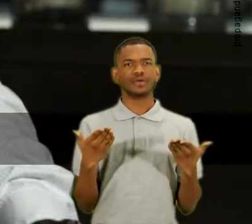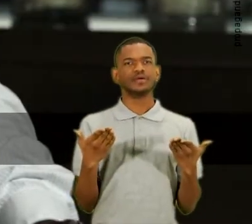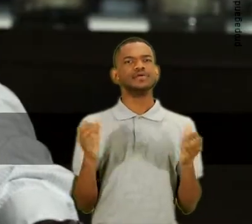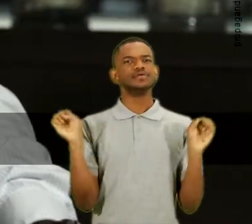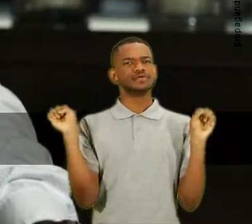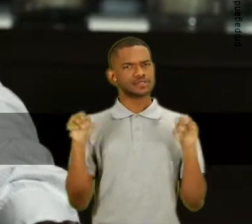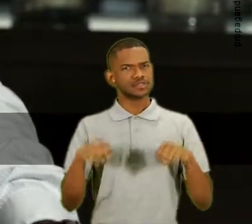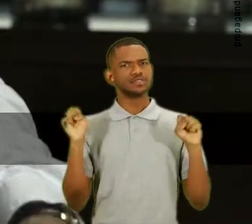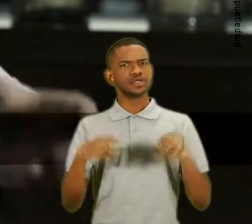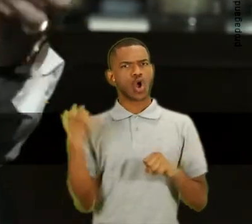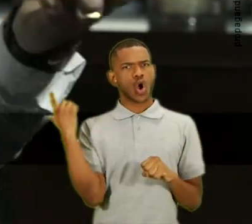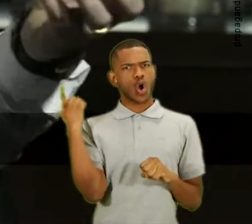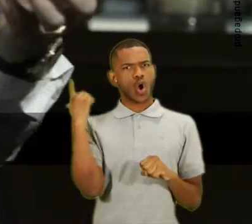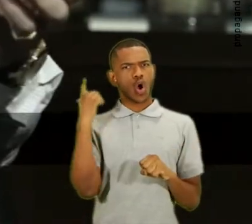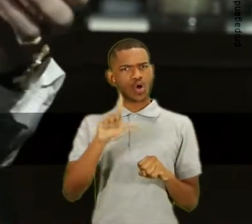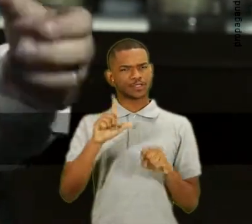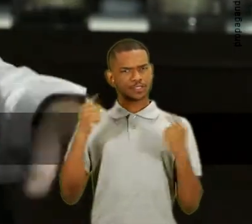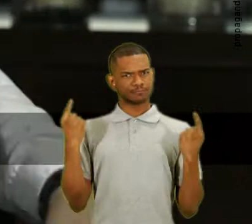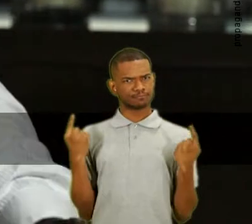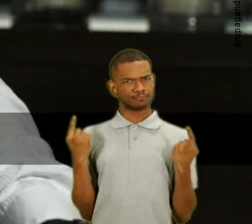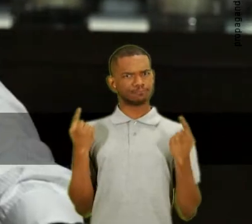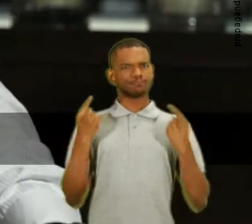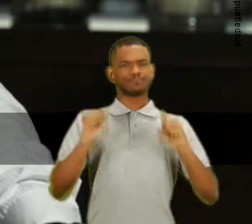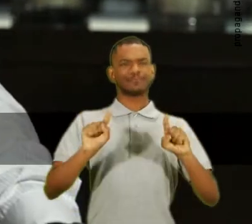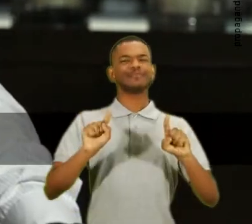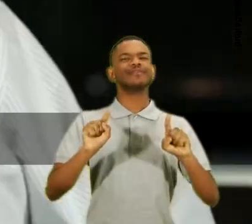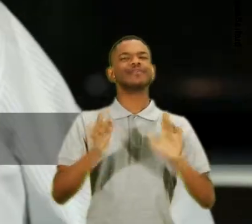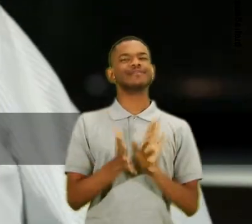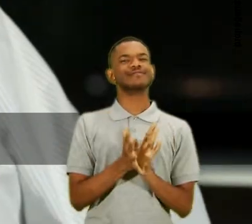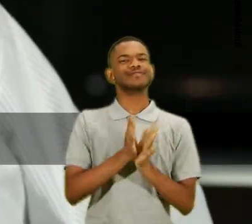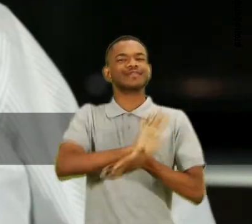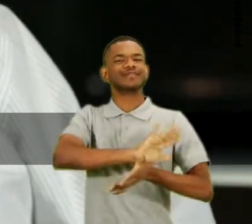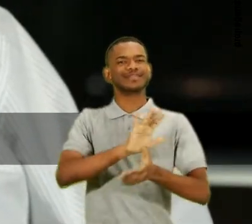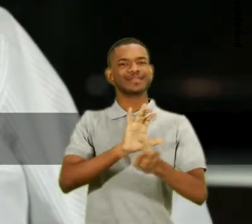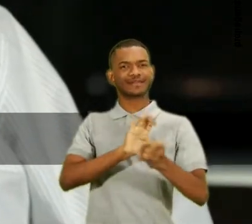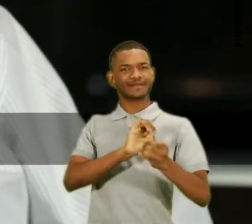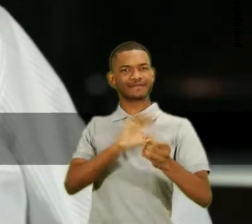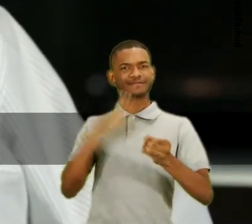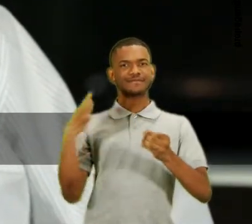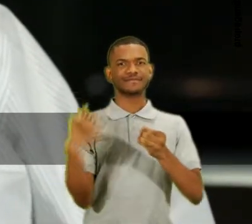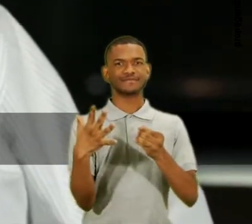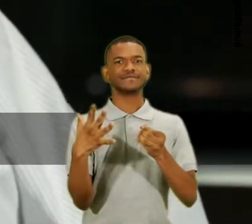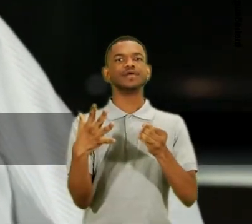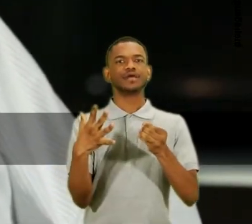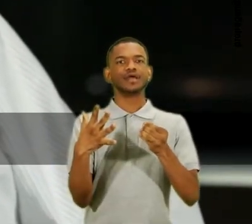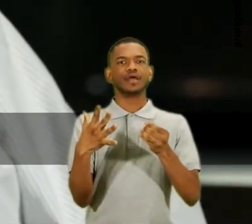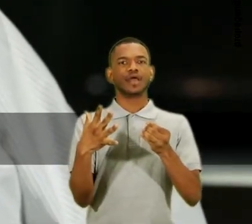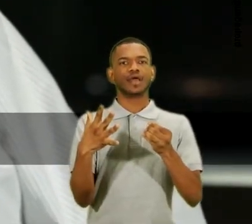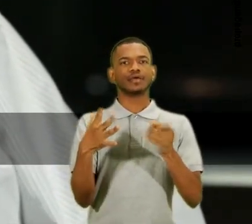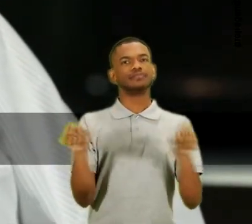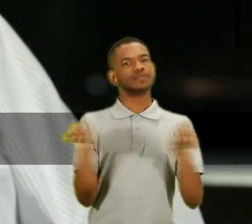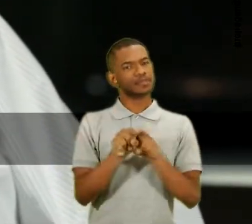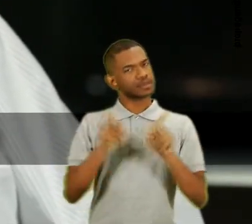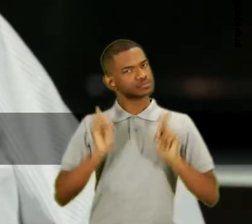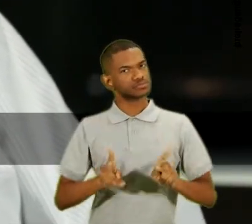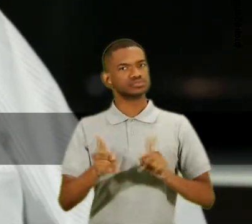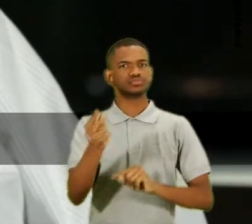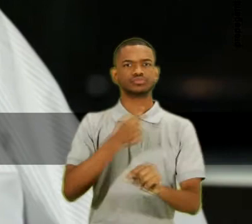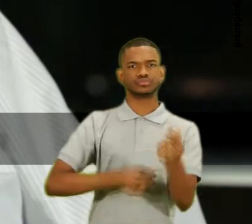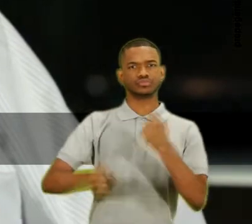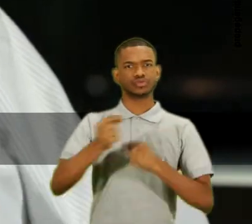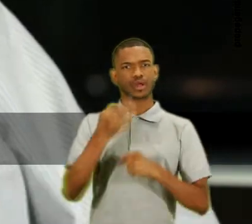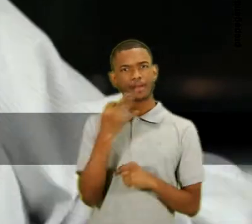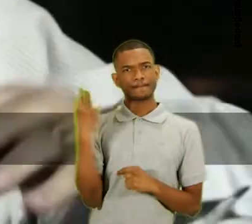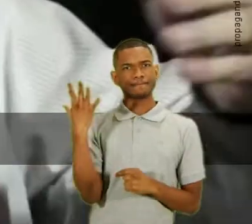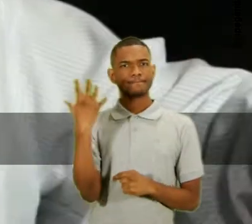e manter a economia eu manter saúde economia junto né isso provou para nós que não é um trabalho daquele momento só